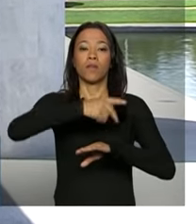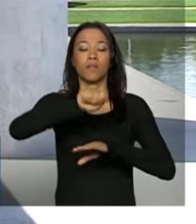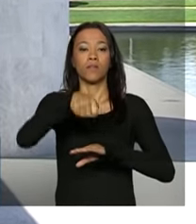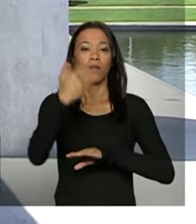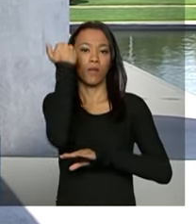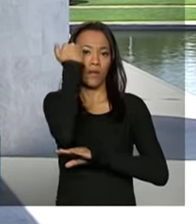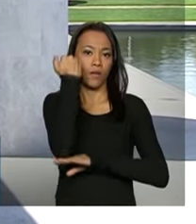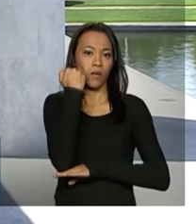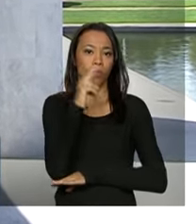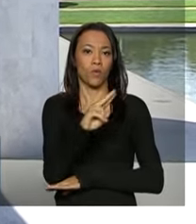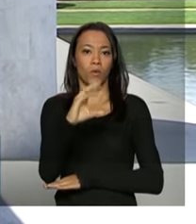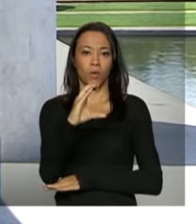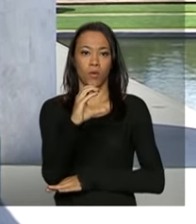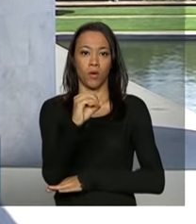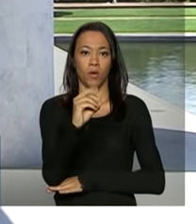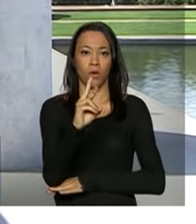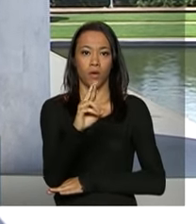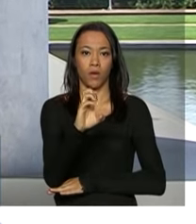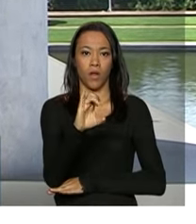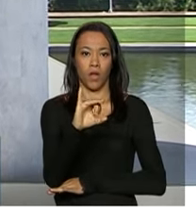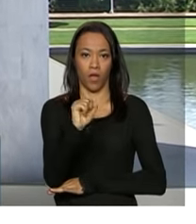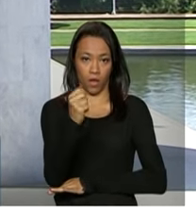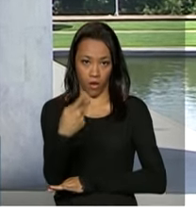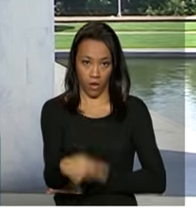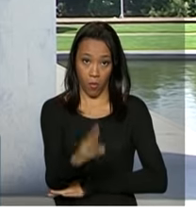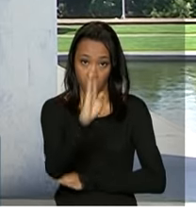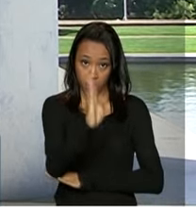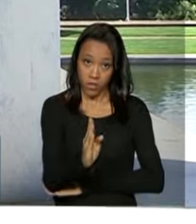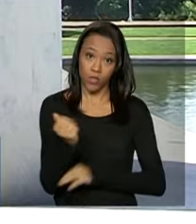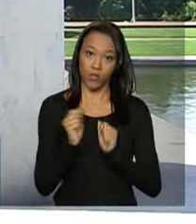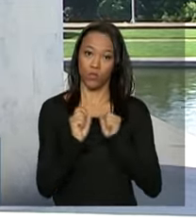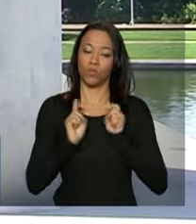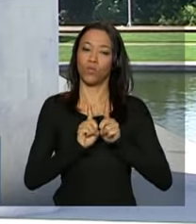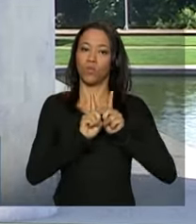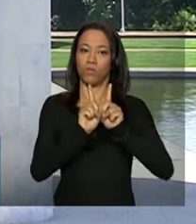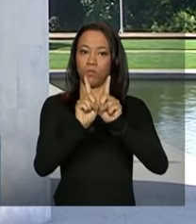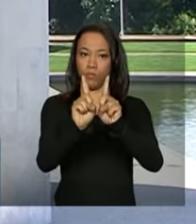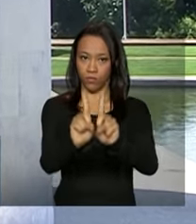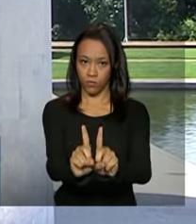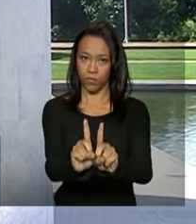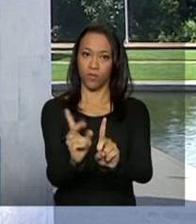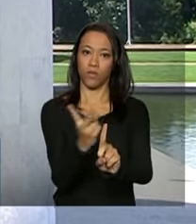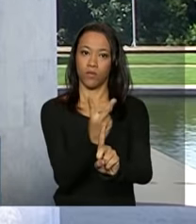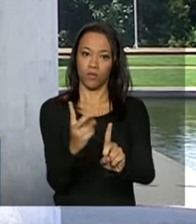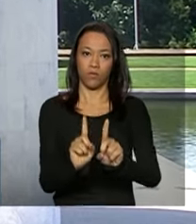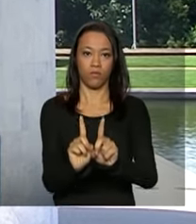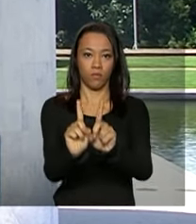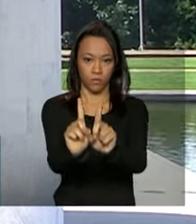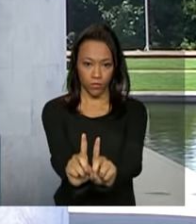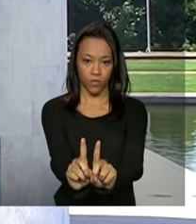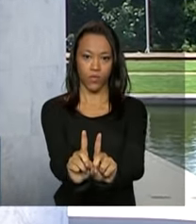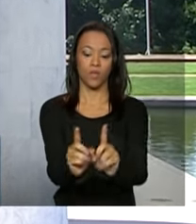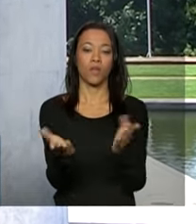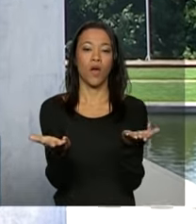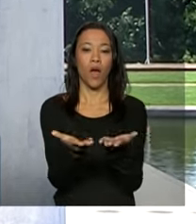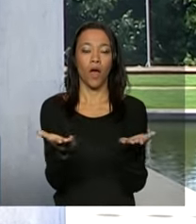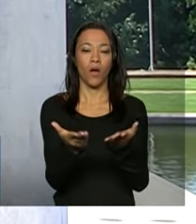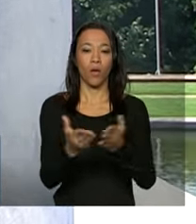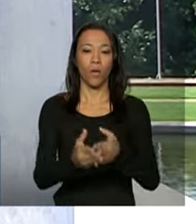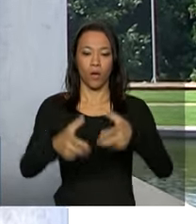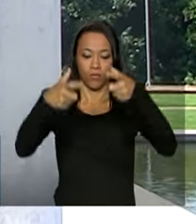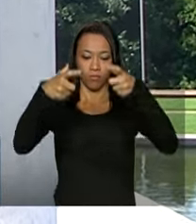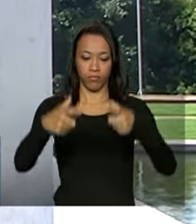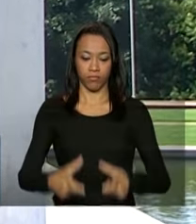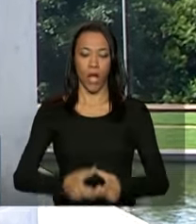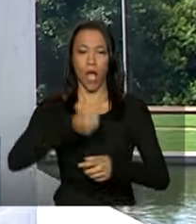Coreia ao Brasil. Neste momento, ela e a presidenta Dilma se posicionam no